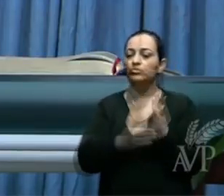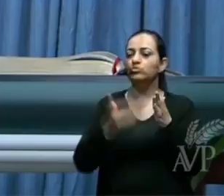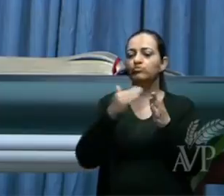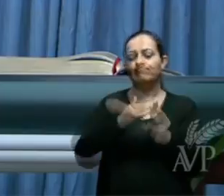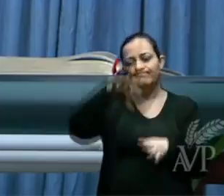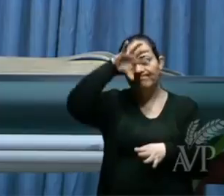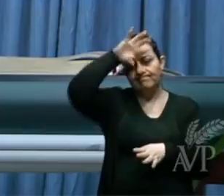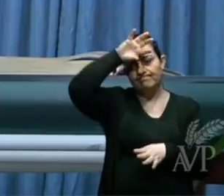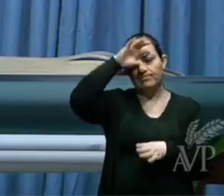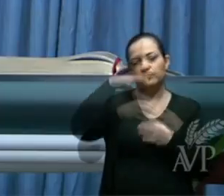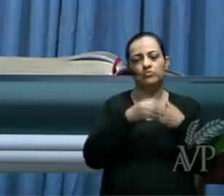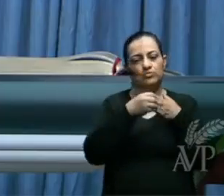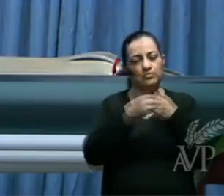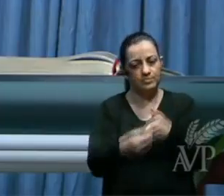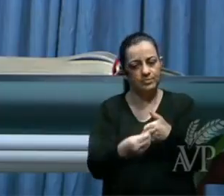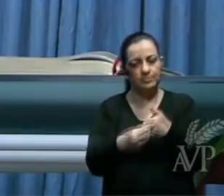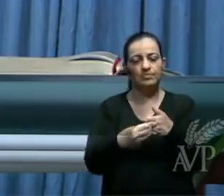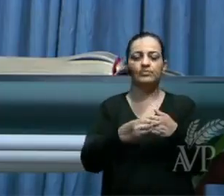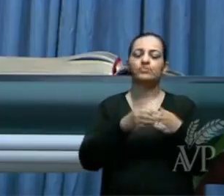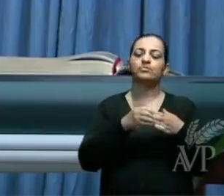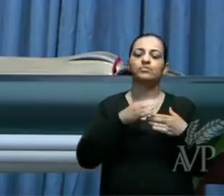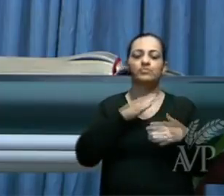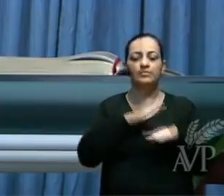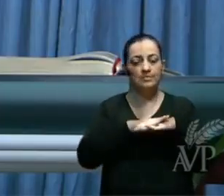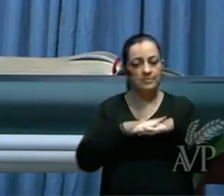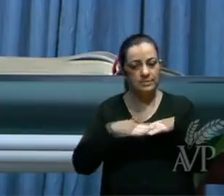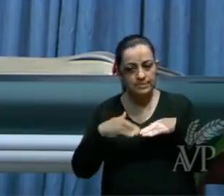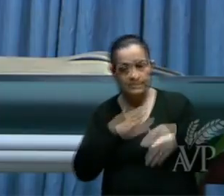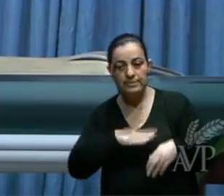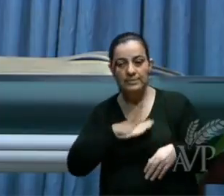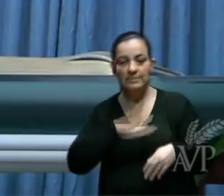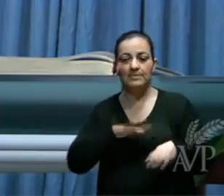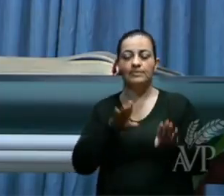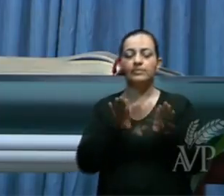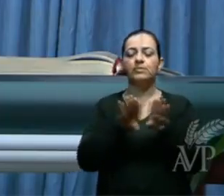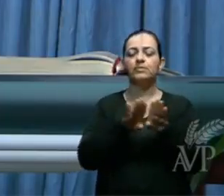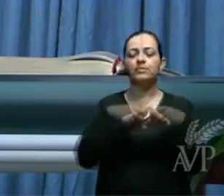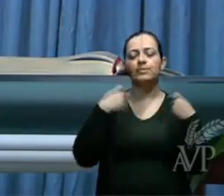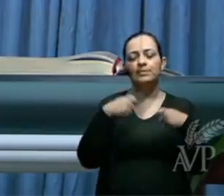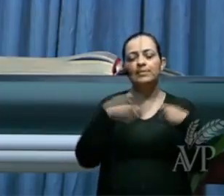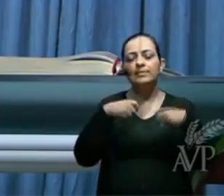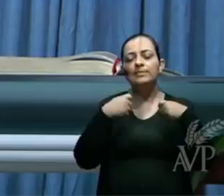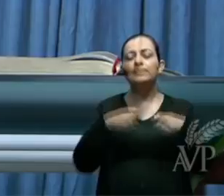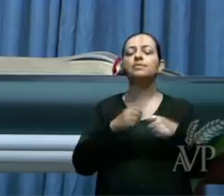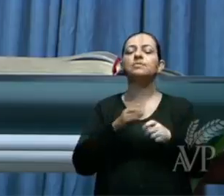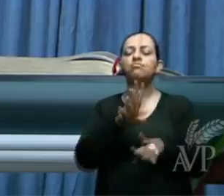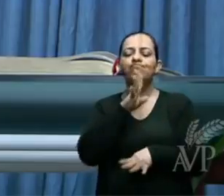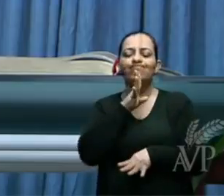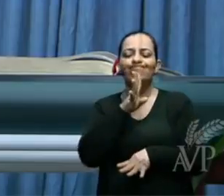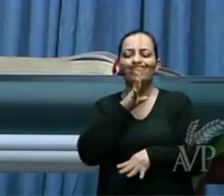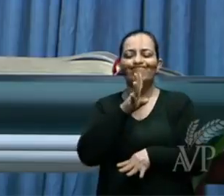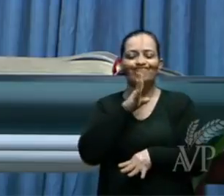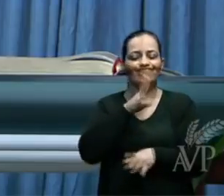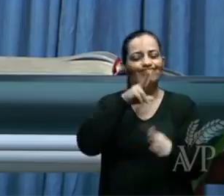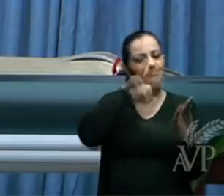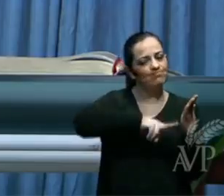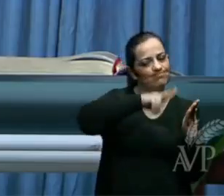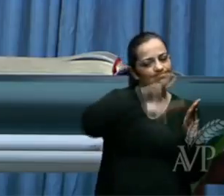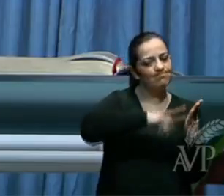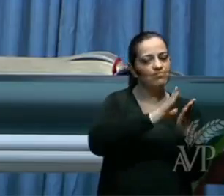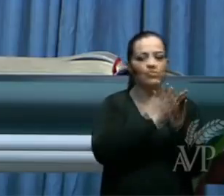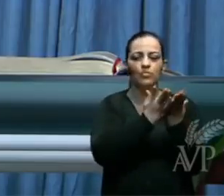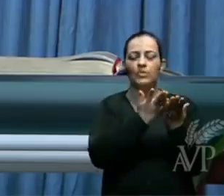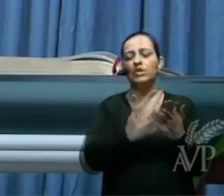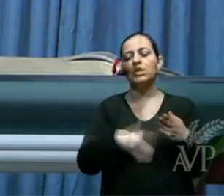te orientar de confortar por isso é preciso conhecer as escrituras até